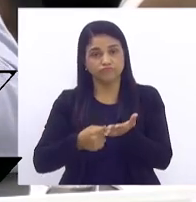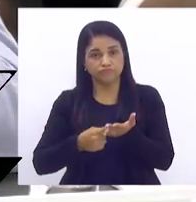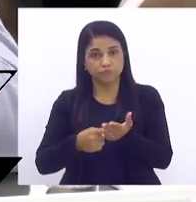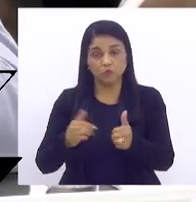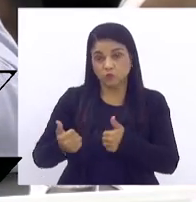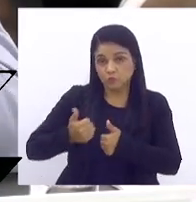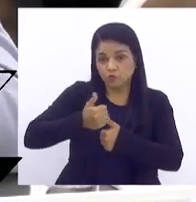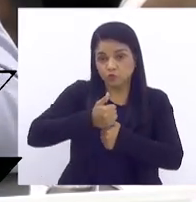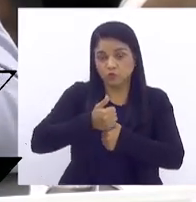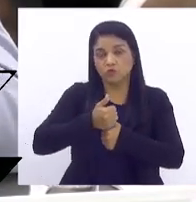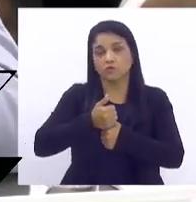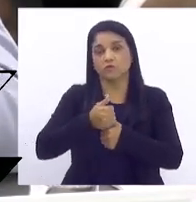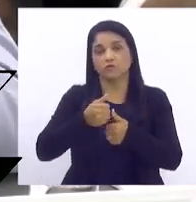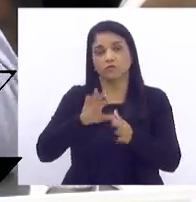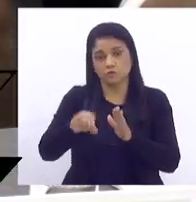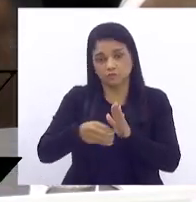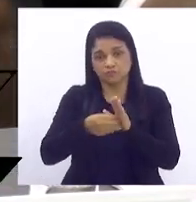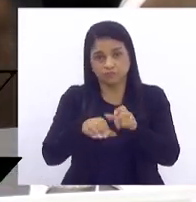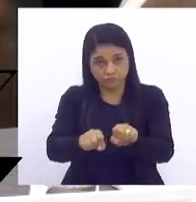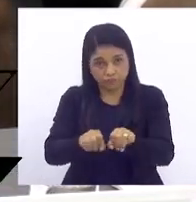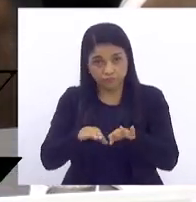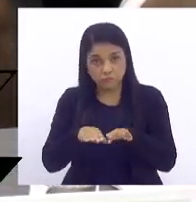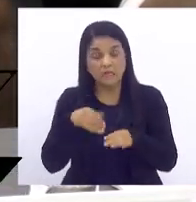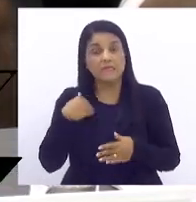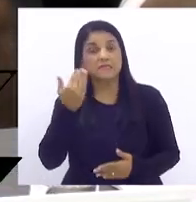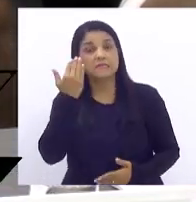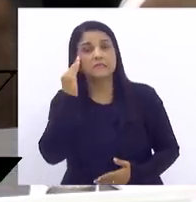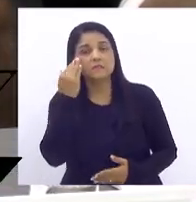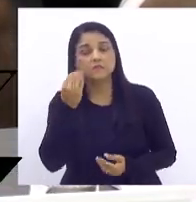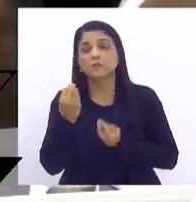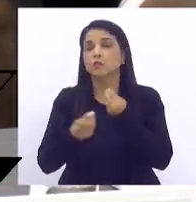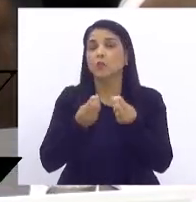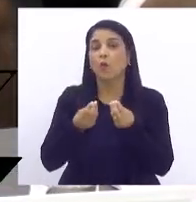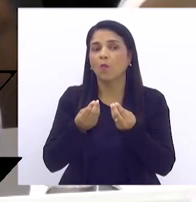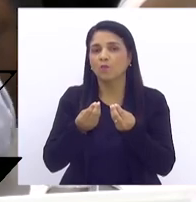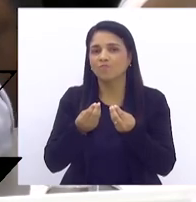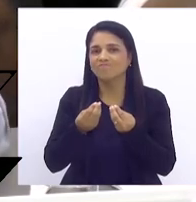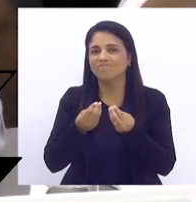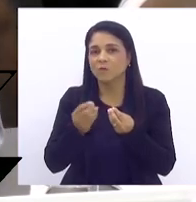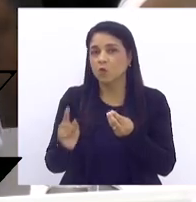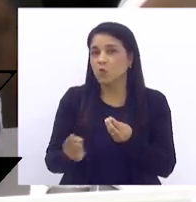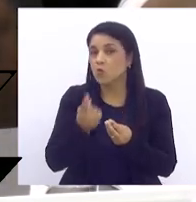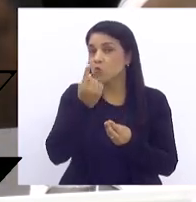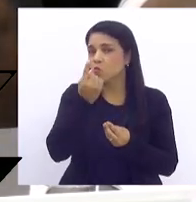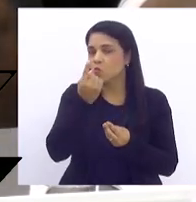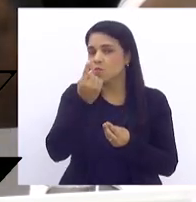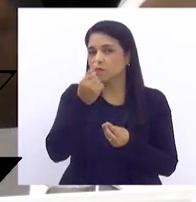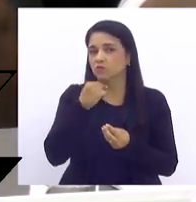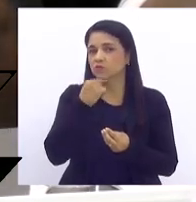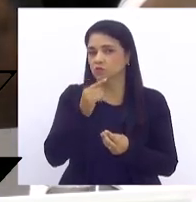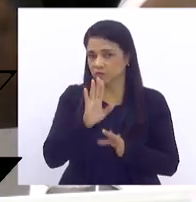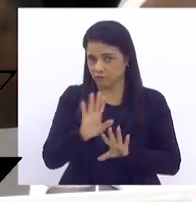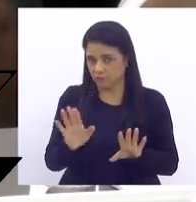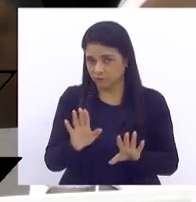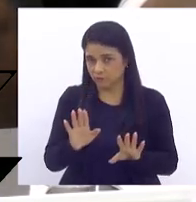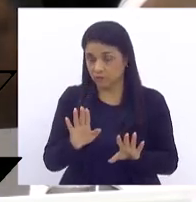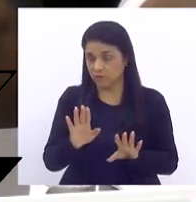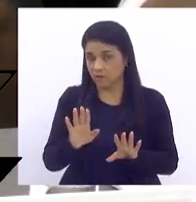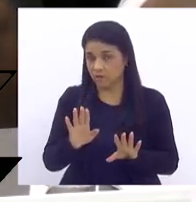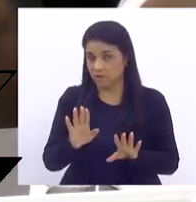substitutivo retrata esse entendimento com uma única exceção. E é sobre essa que eu vou falar. Já antes de mais